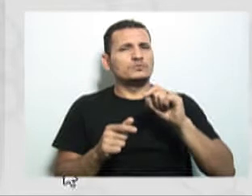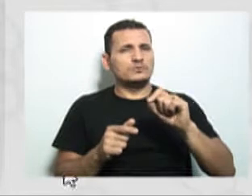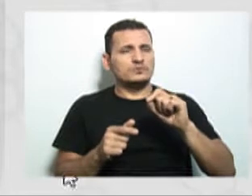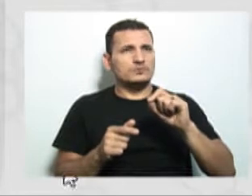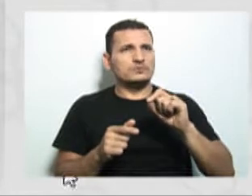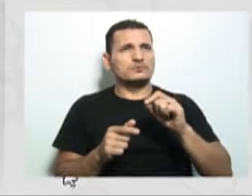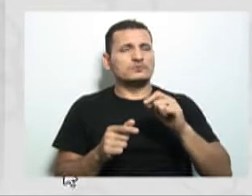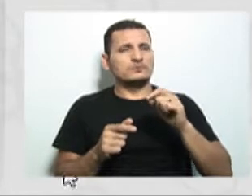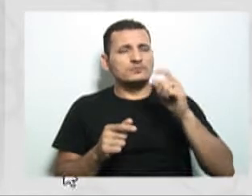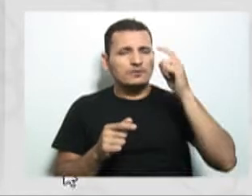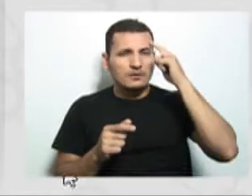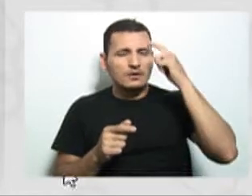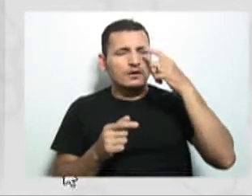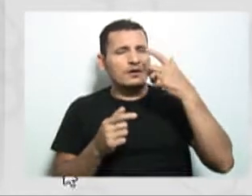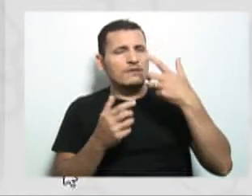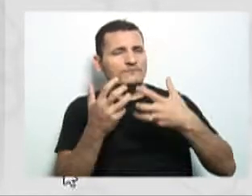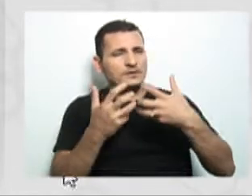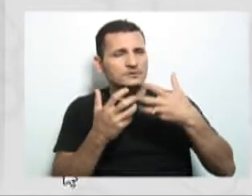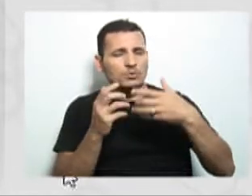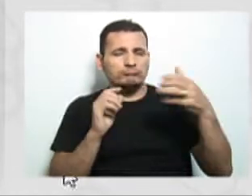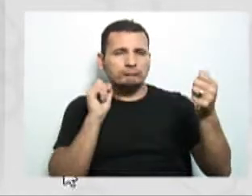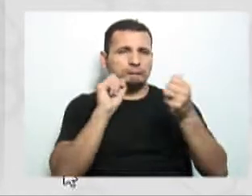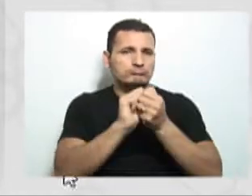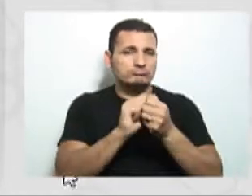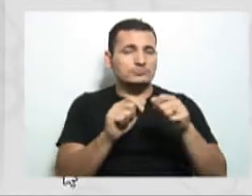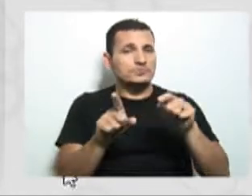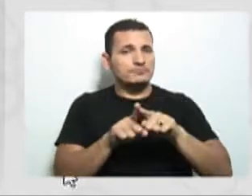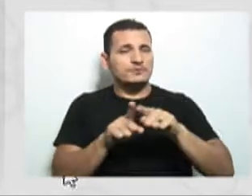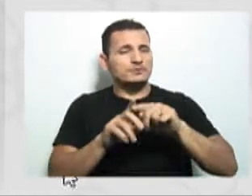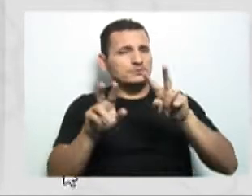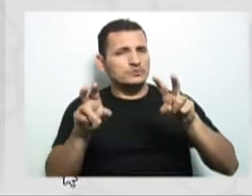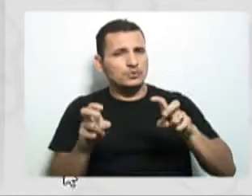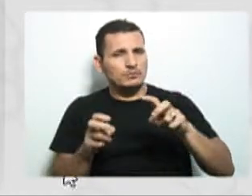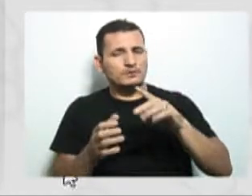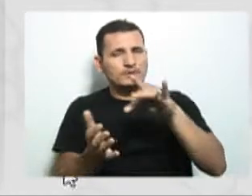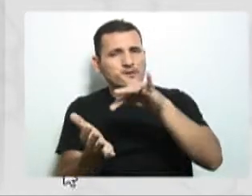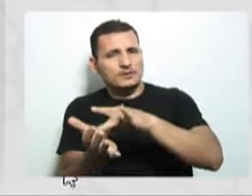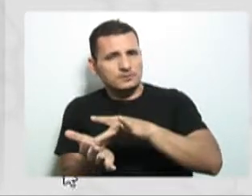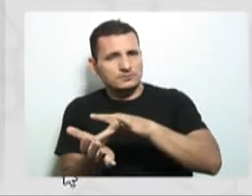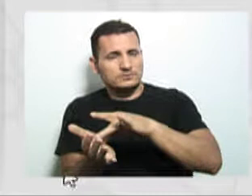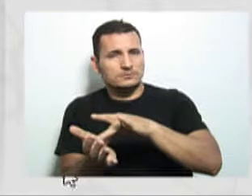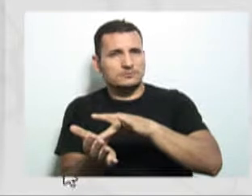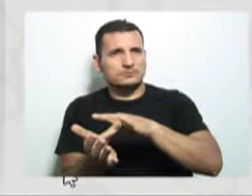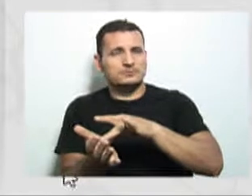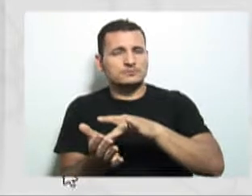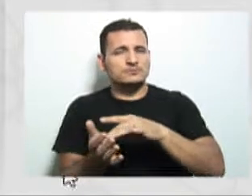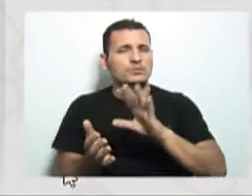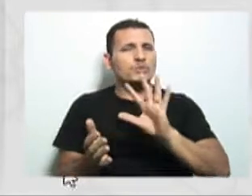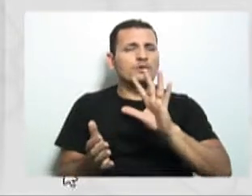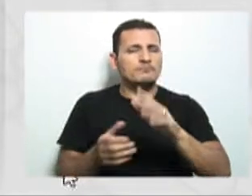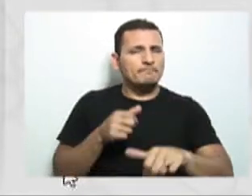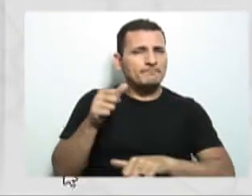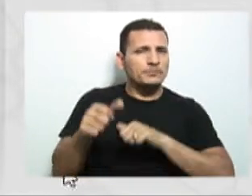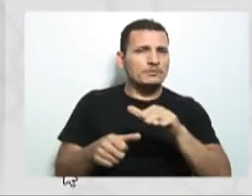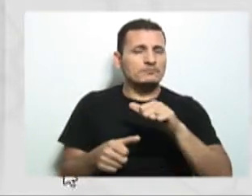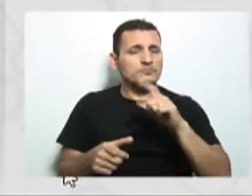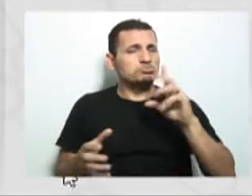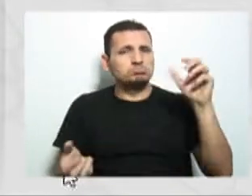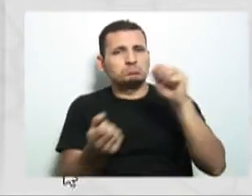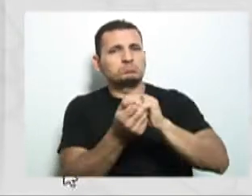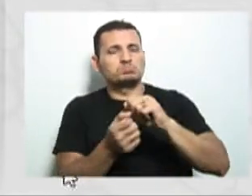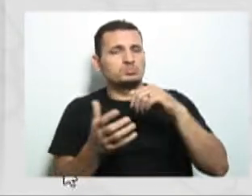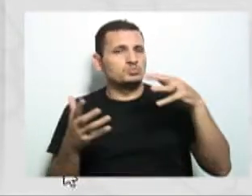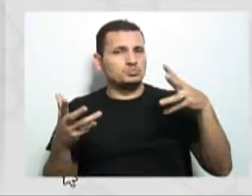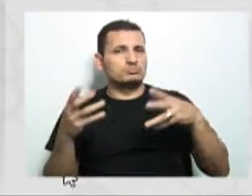indissociável da reflexão e ação sobre a realidade, no sentido de transformá-la. Então tá tudo junto. Eu